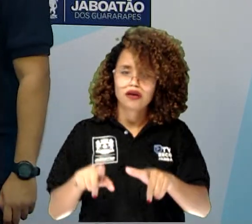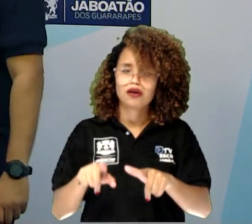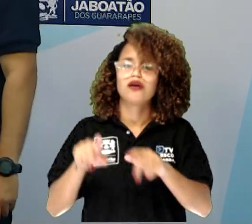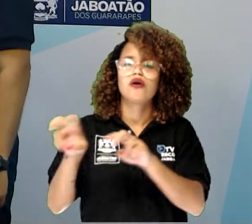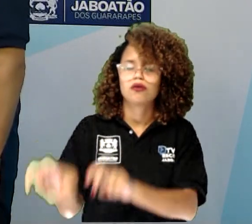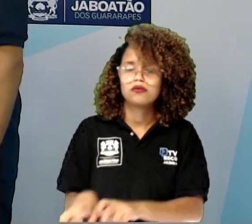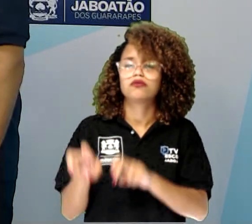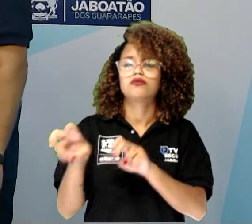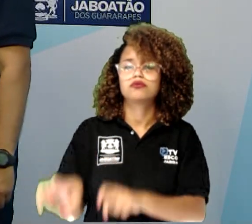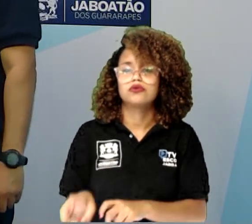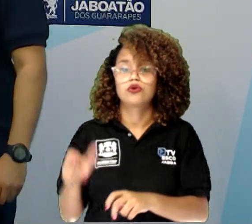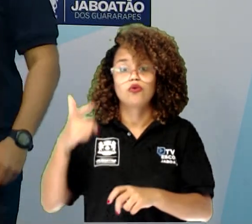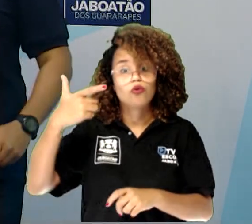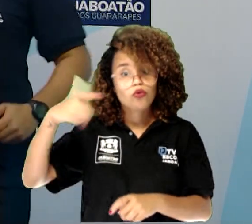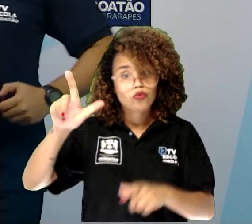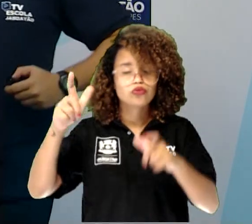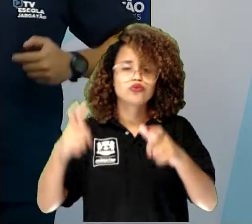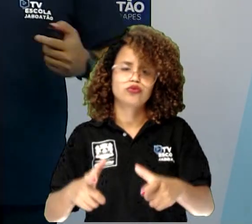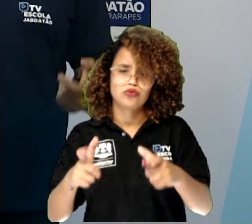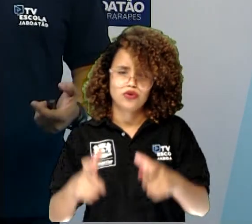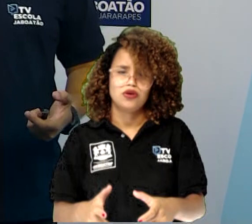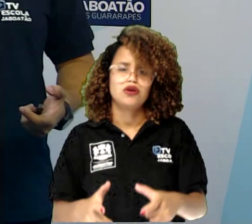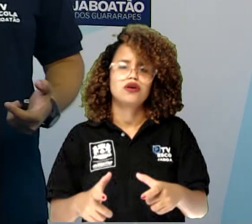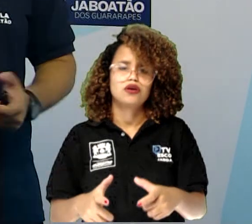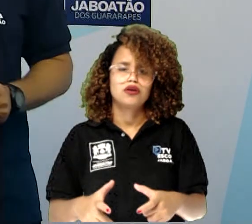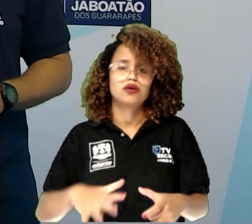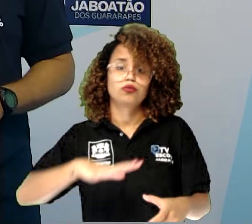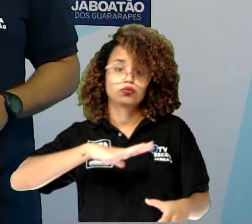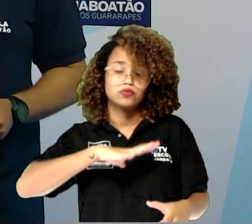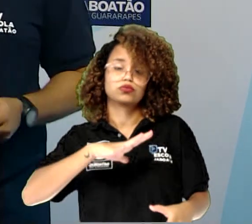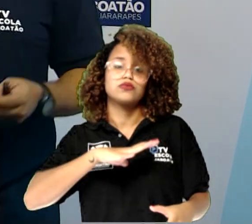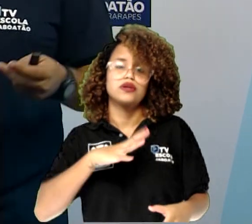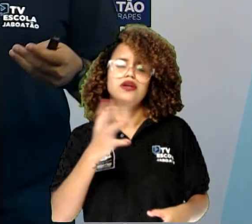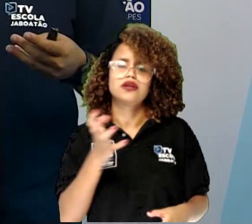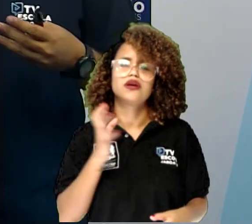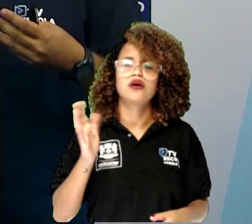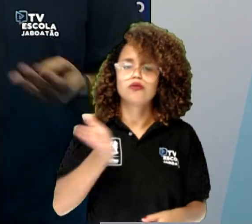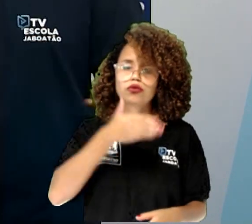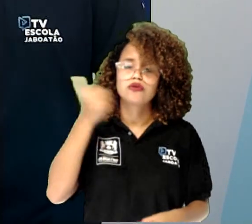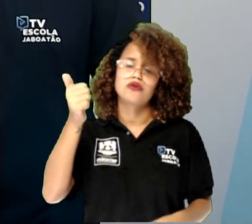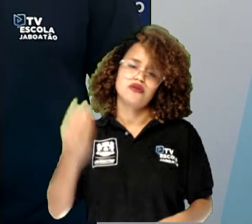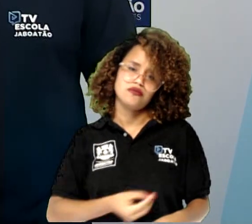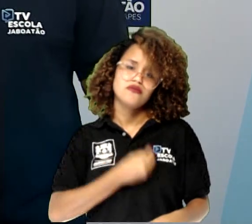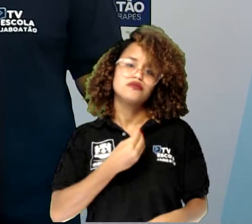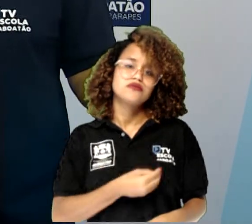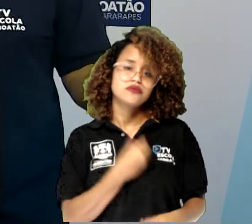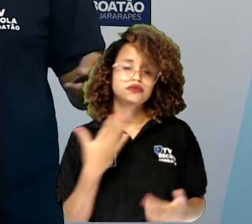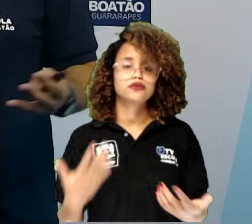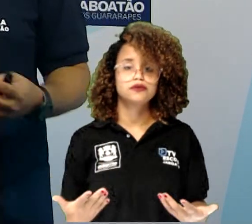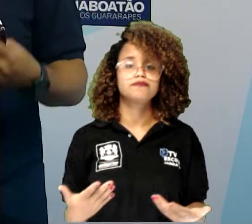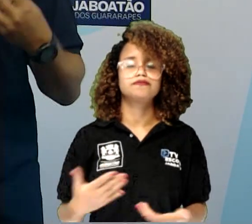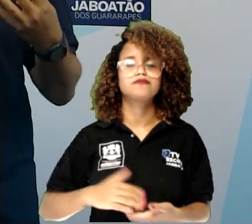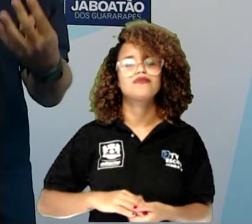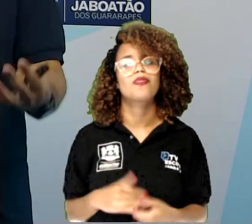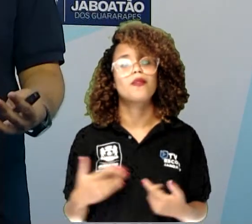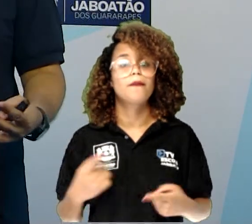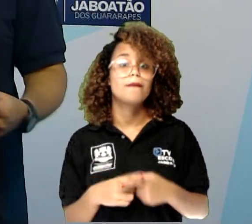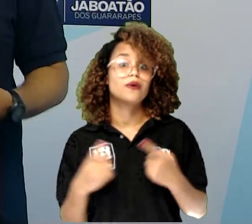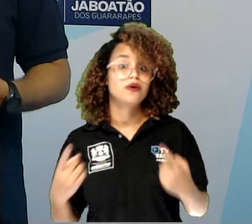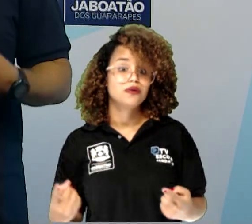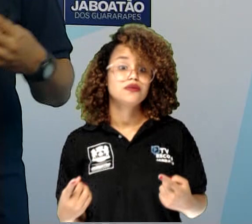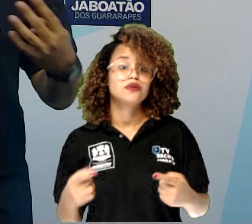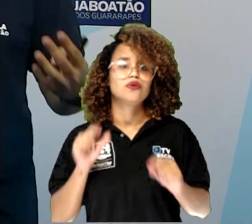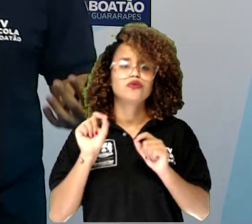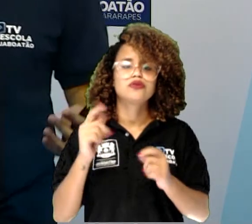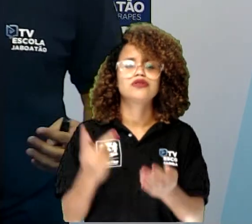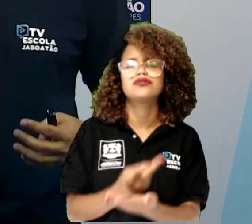rural para ir para uma zona urbana buscando a melhoria da qualidade de vida, em grande parte aí das vezes acabou resultando